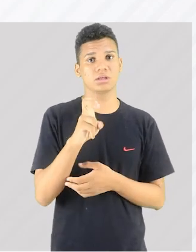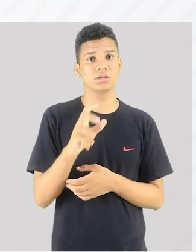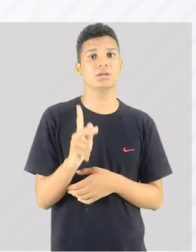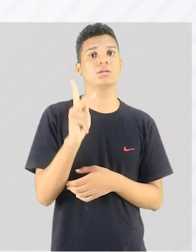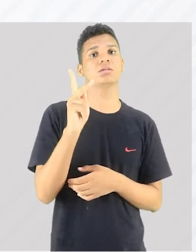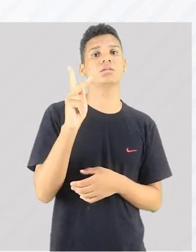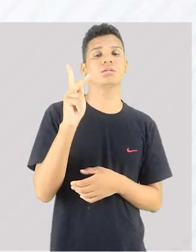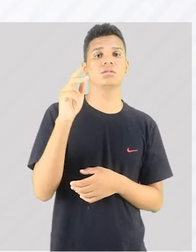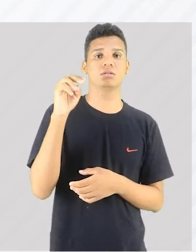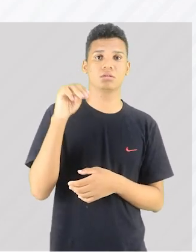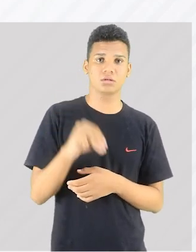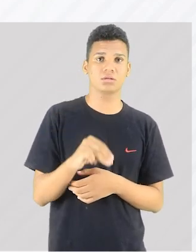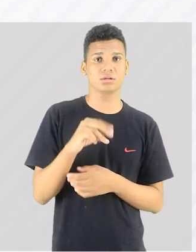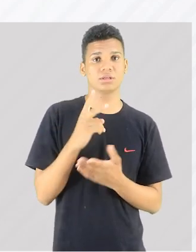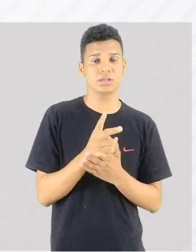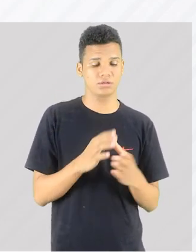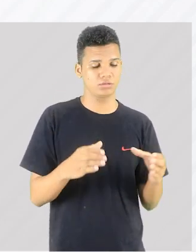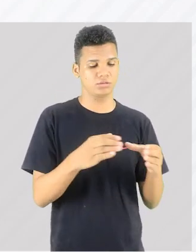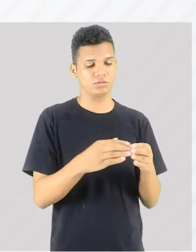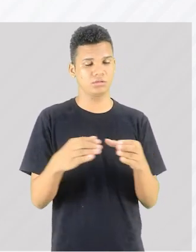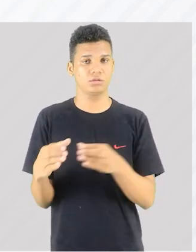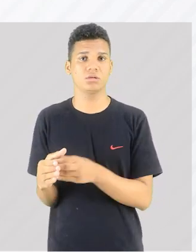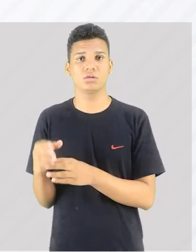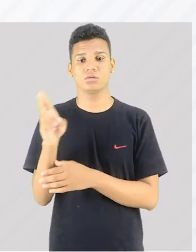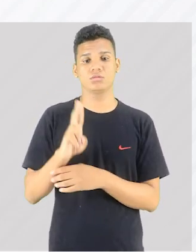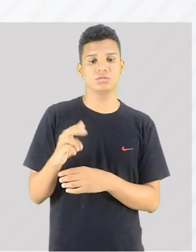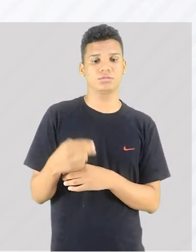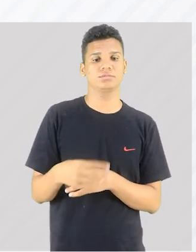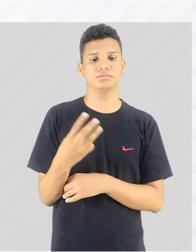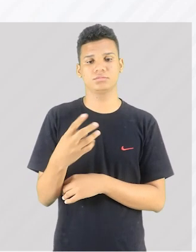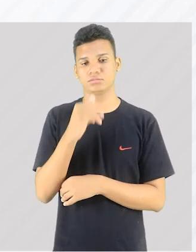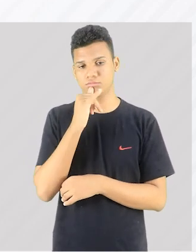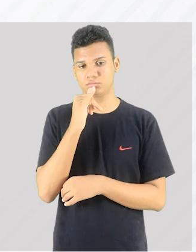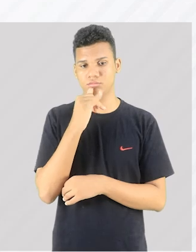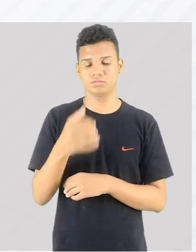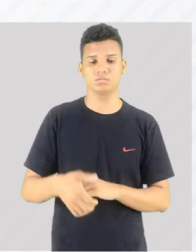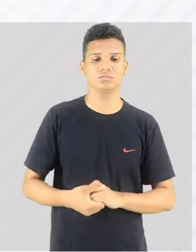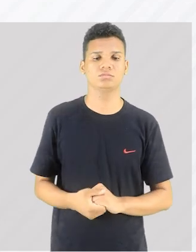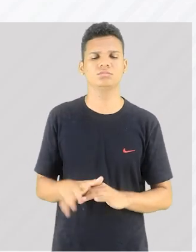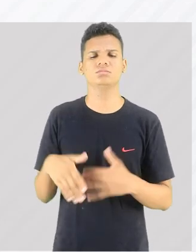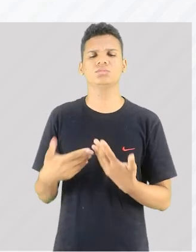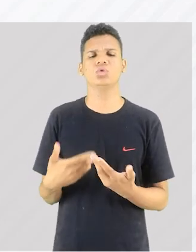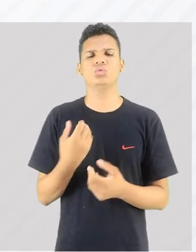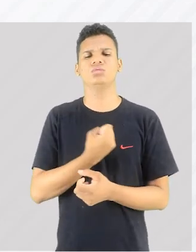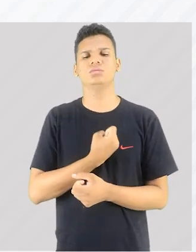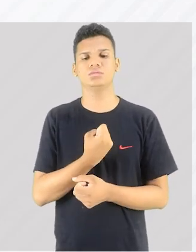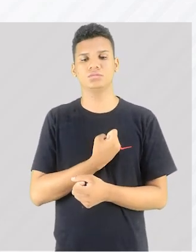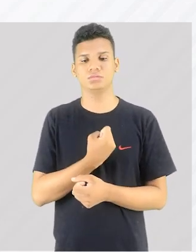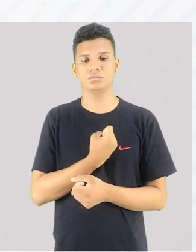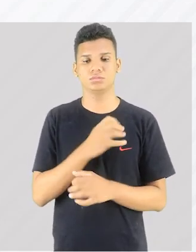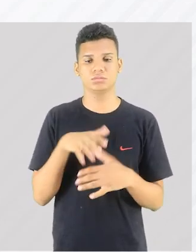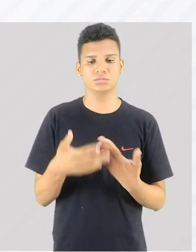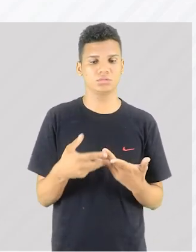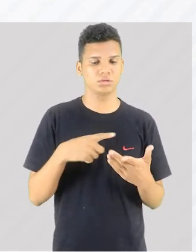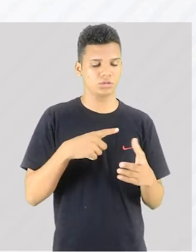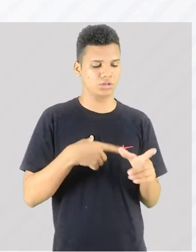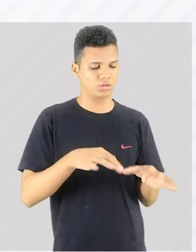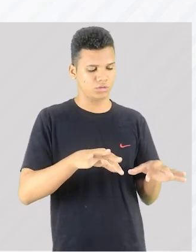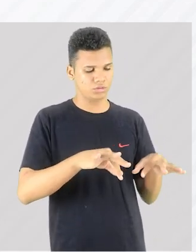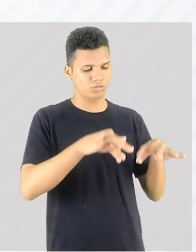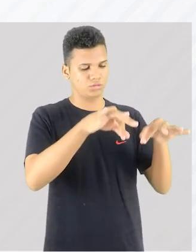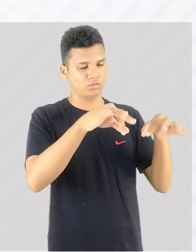cada use três como aproximação para pi o número de sacos de terra